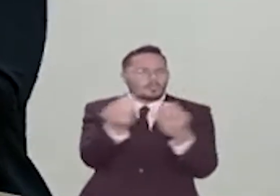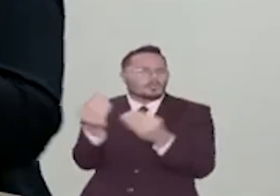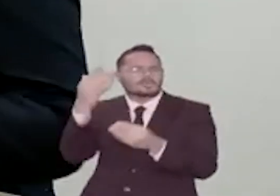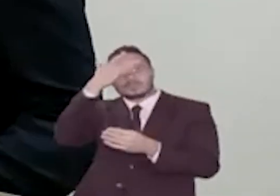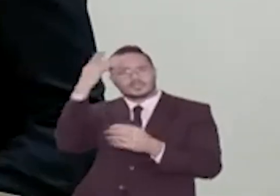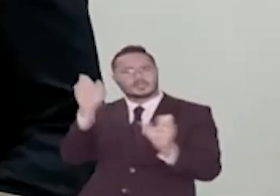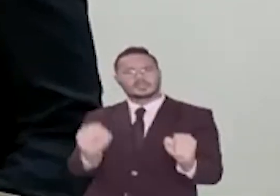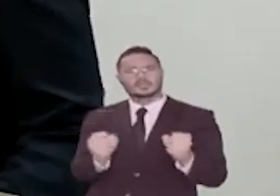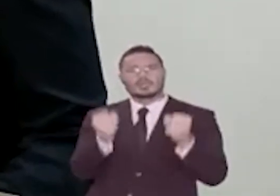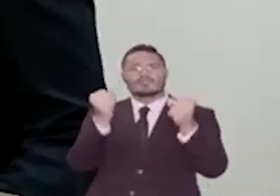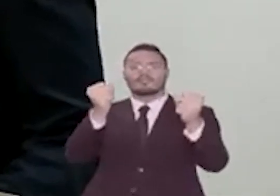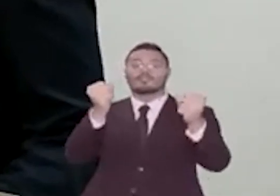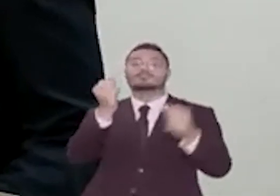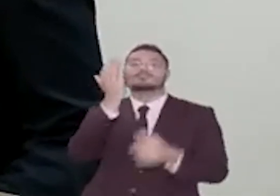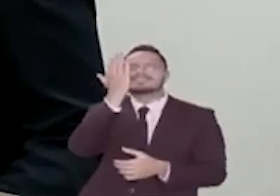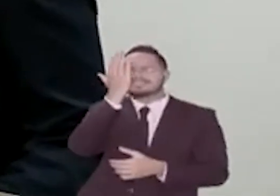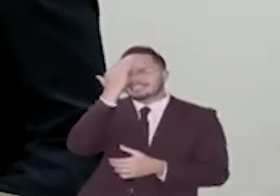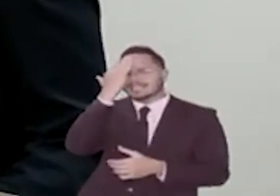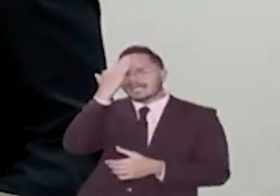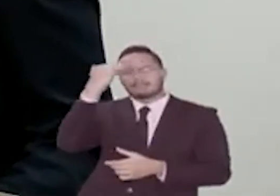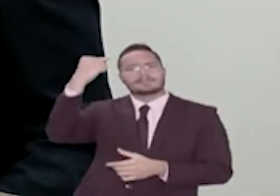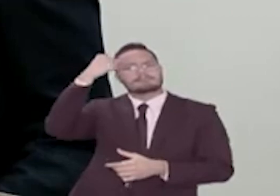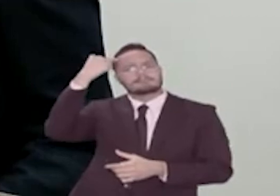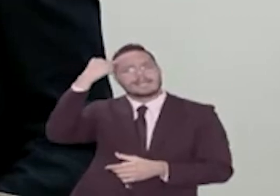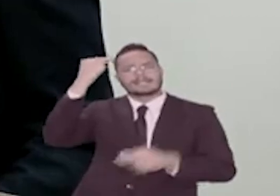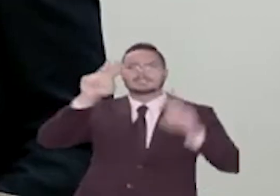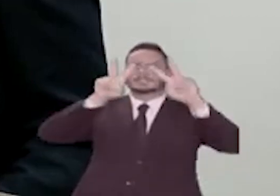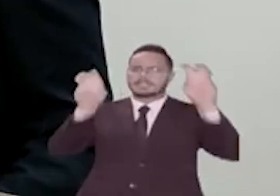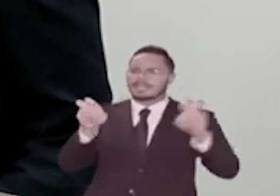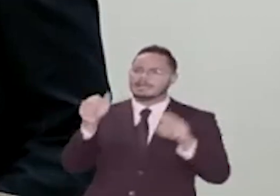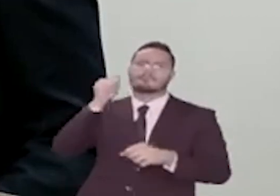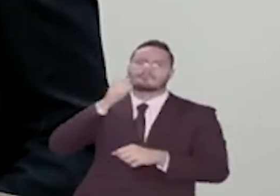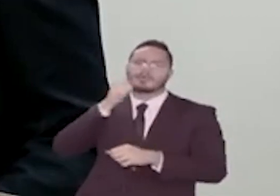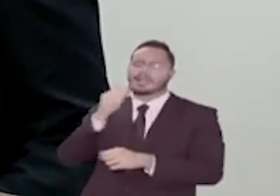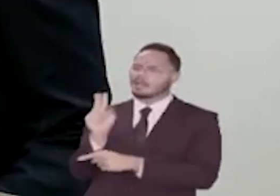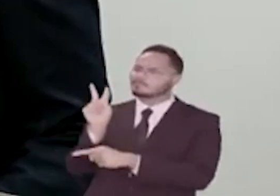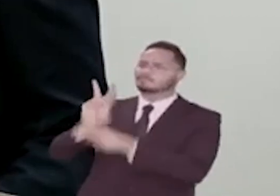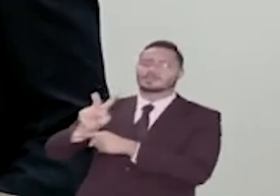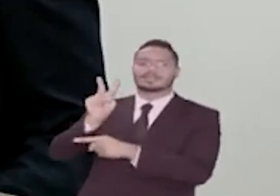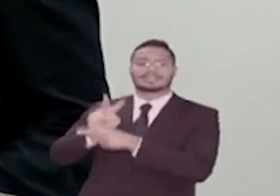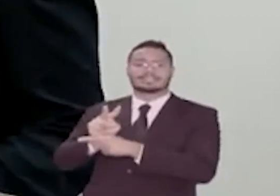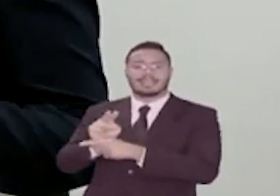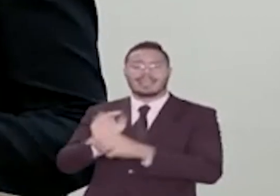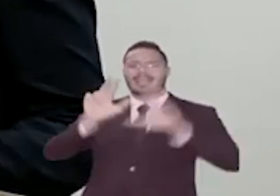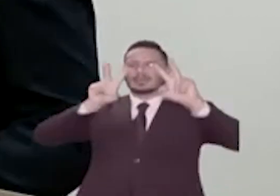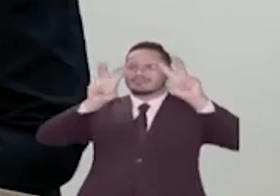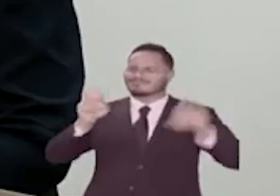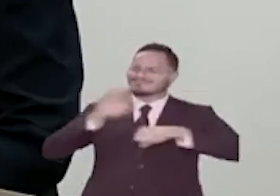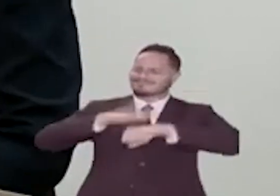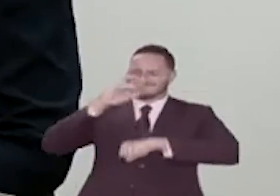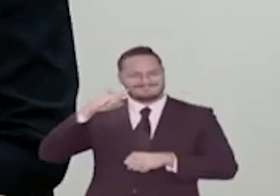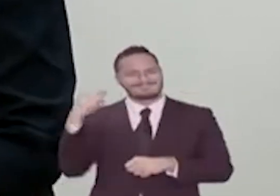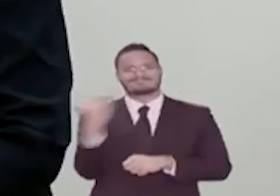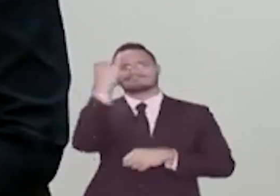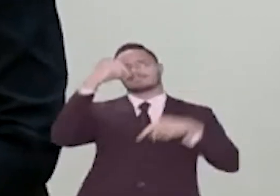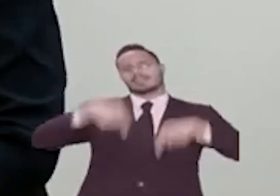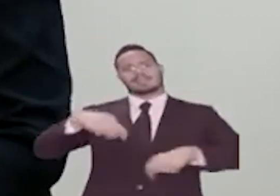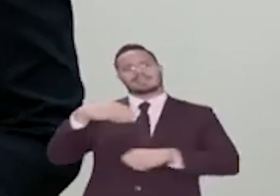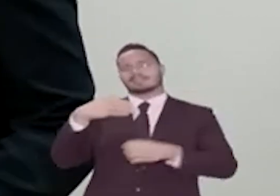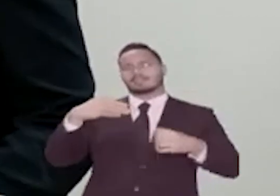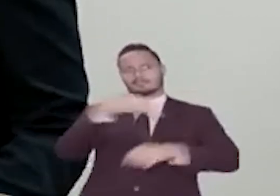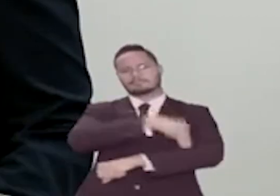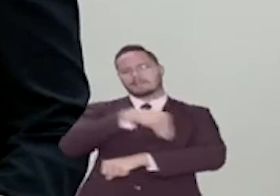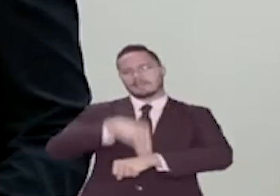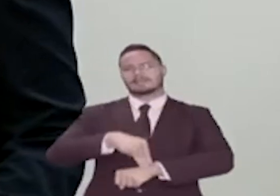violência contra a mulher deve ser um tema prioritário na nossa cidade, deve ser um eixo norteador em políticas